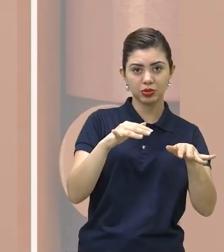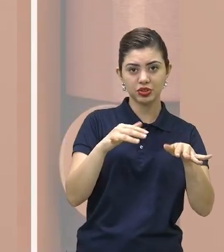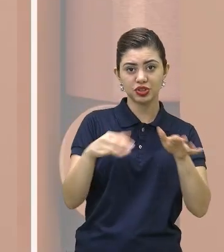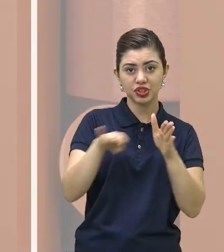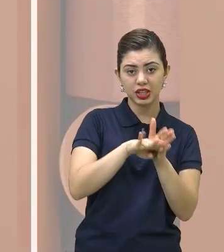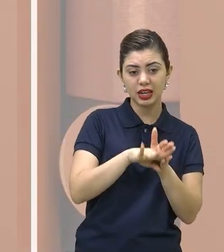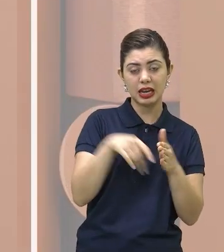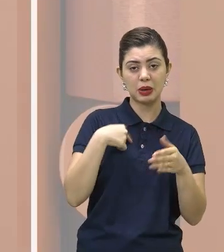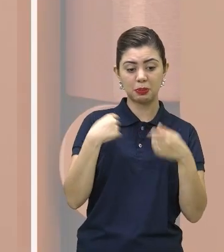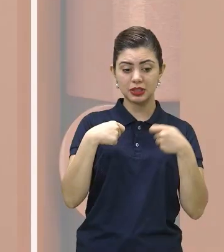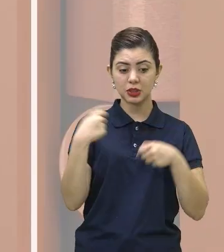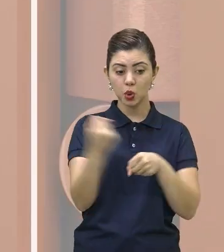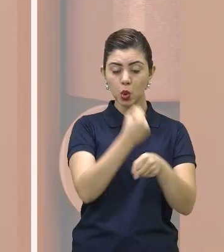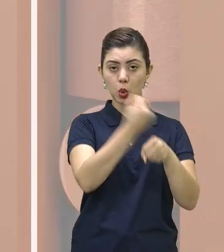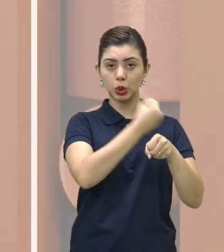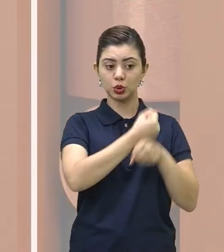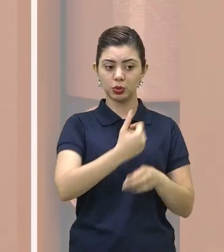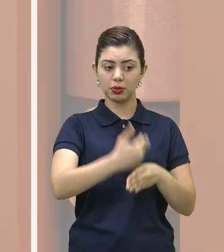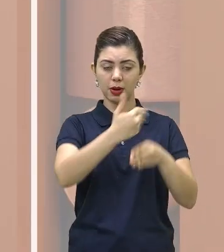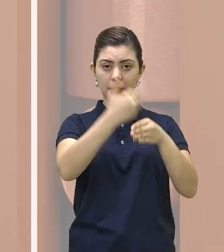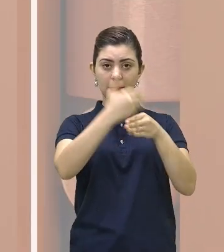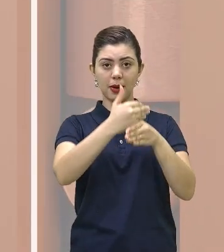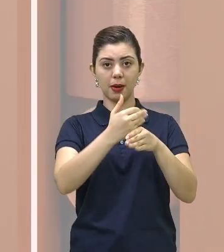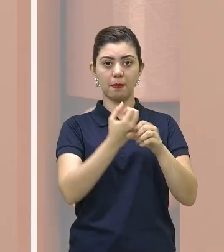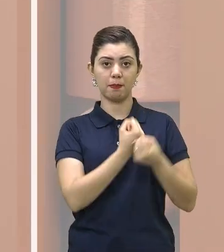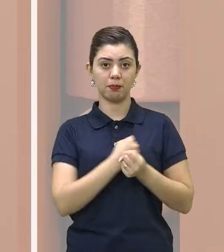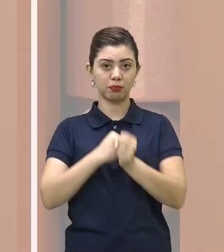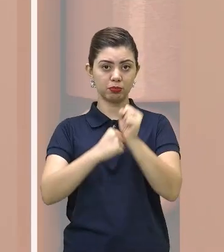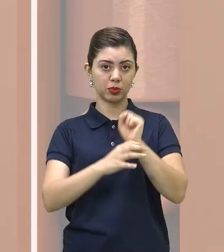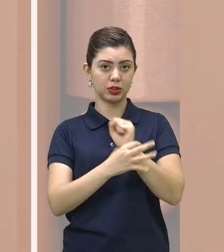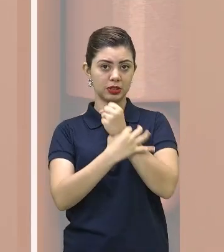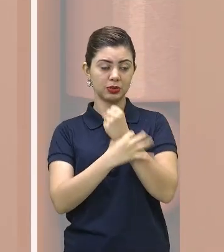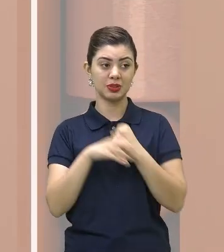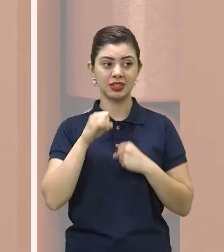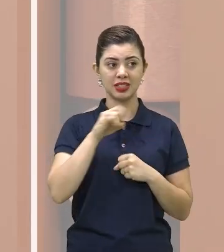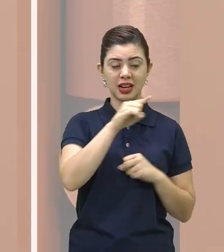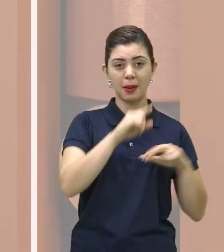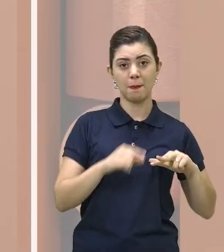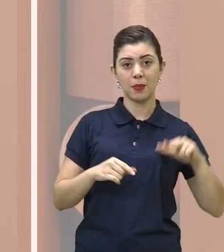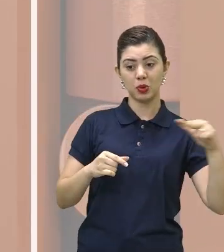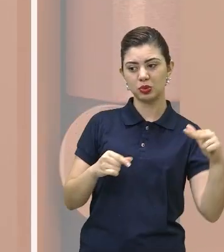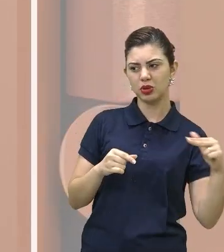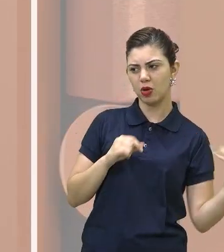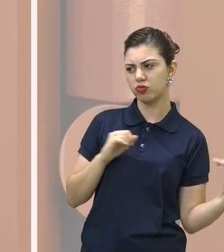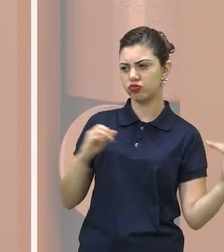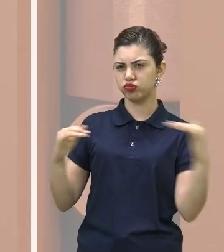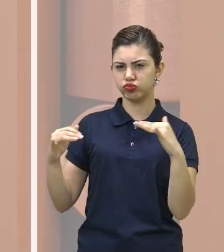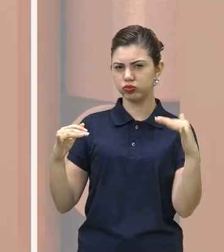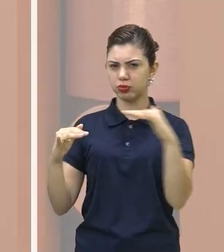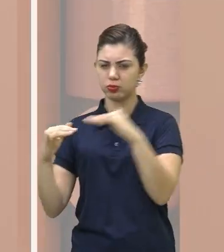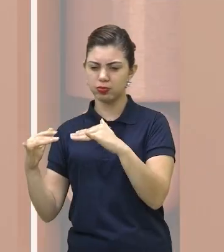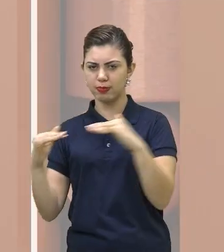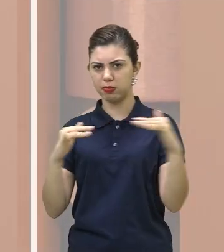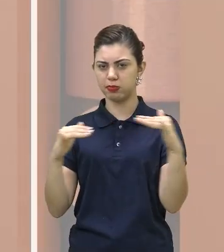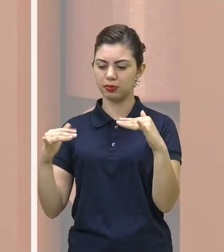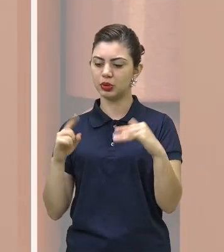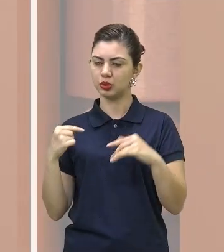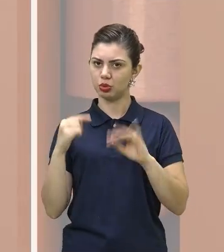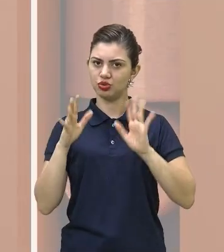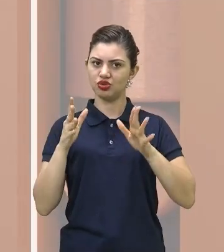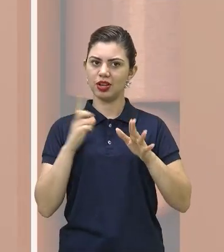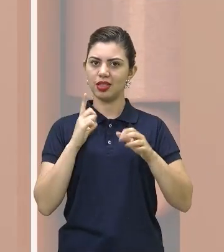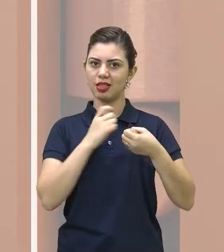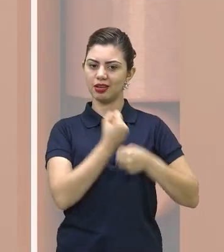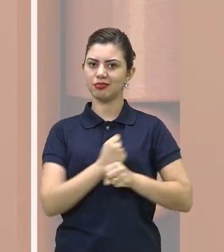um forte. Porque caso os portugueses venham, a gente já tem então, né, essa iniciativa então de defesa, tá